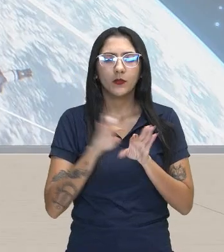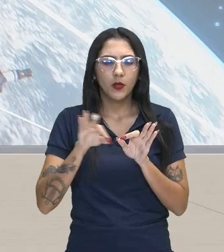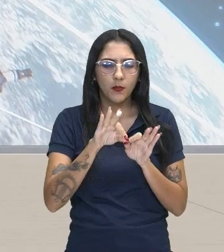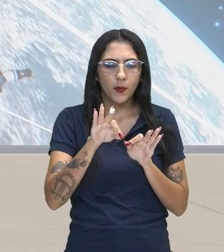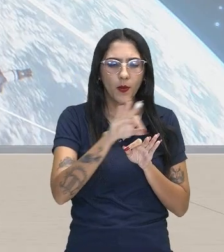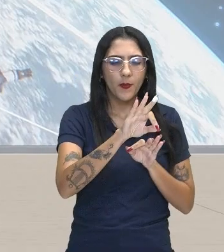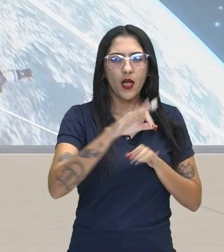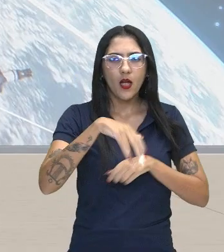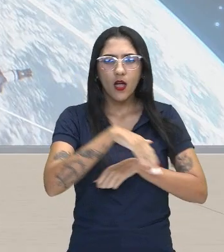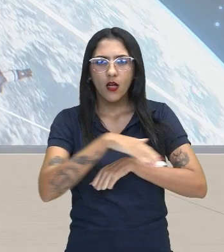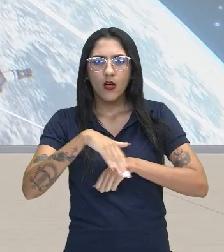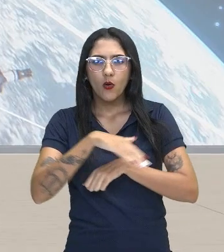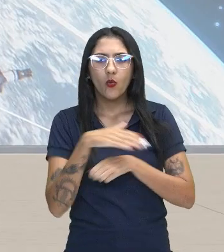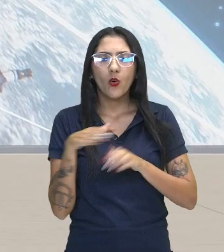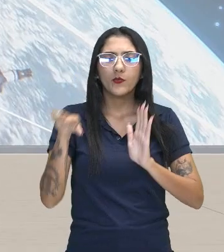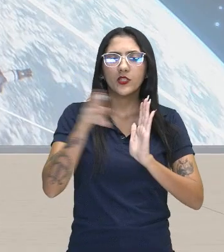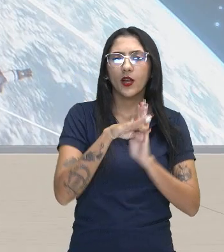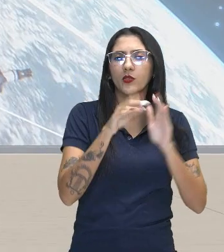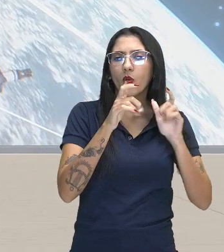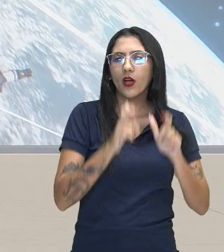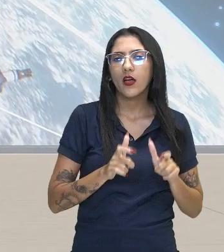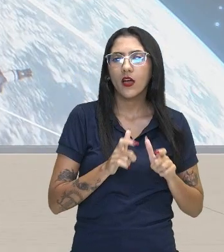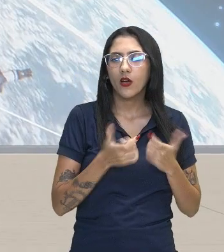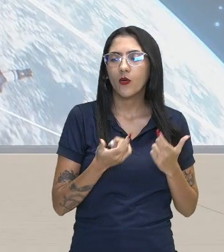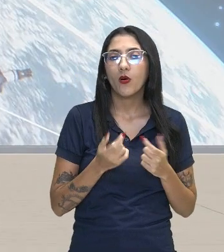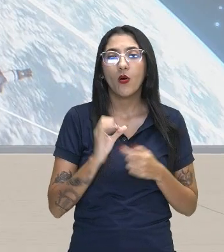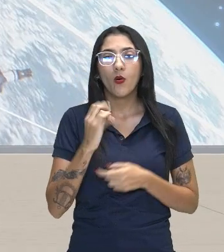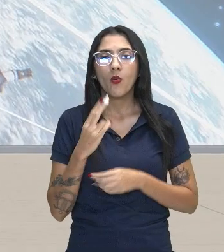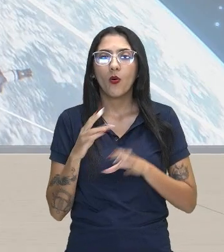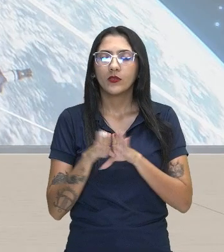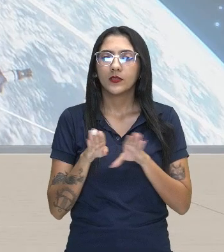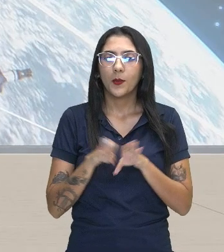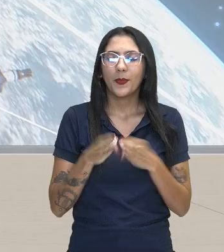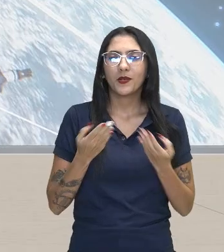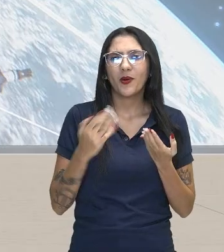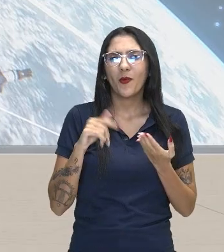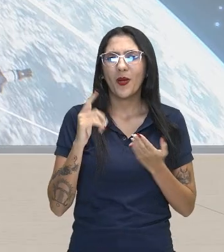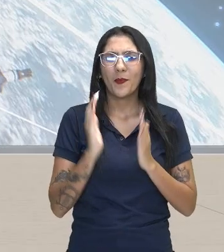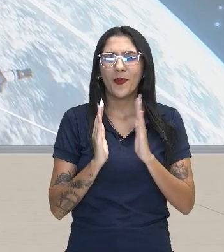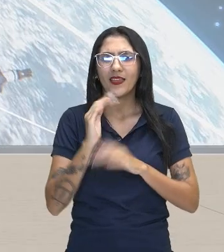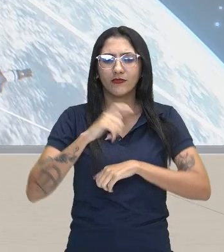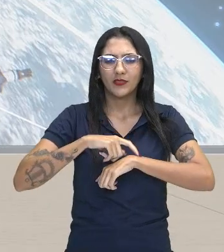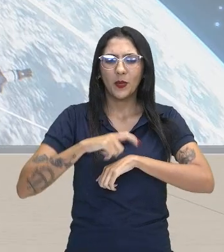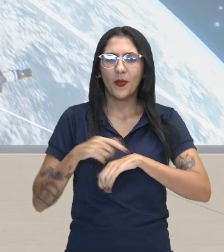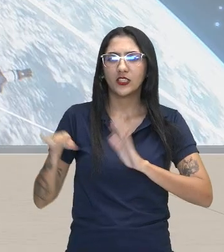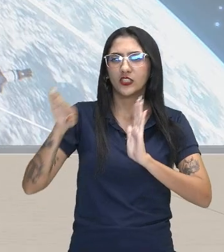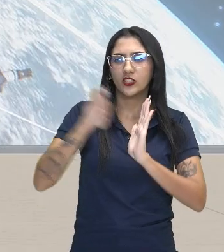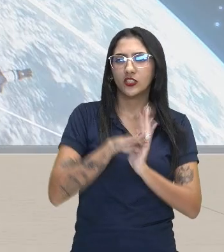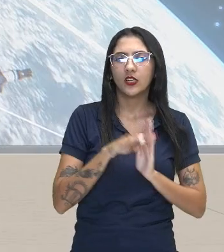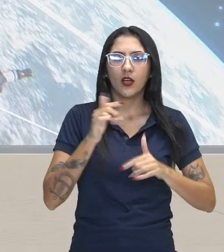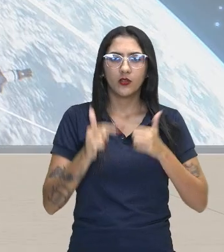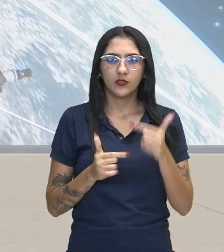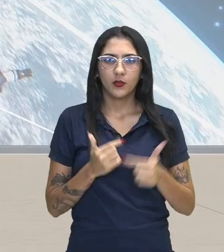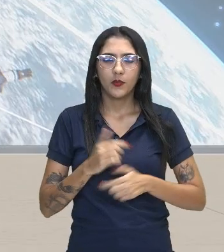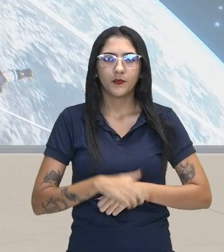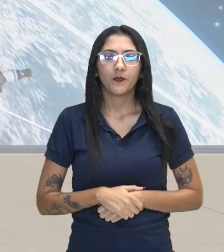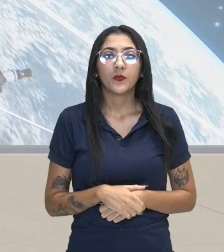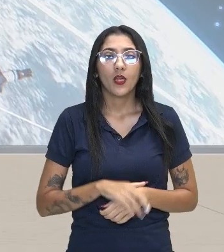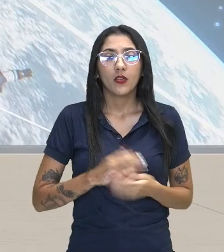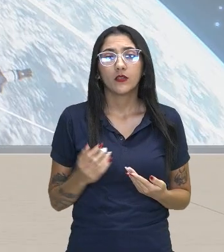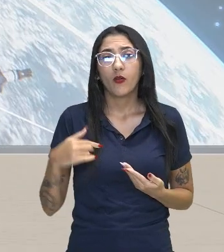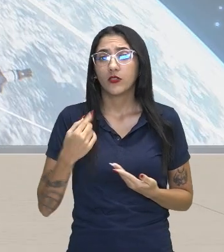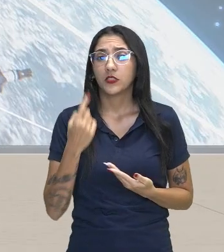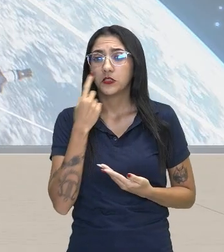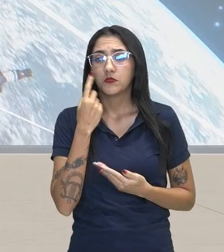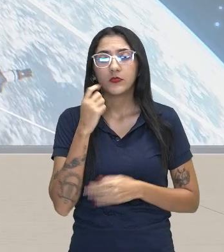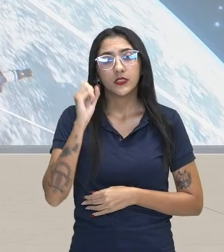que às vezes a gente não conhece, ou até mesmo, né, para calcular ali o tempo de chegada ao trabalho. Então, realmente, a gente observa que vai existir uma